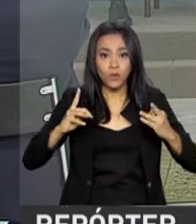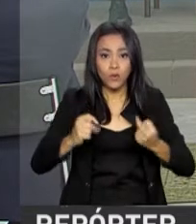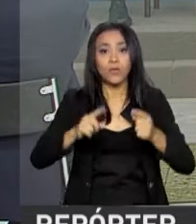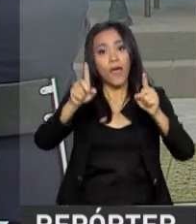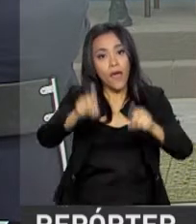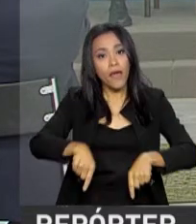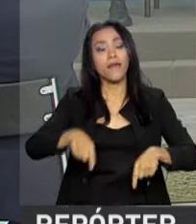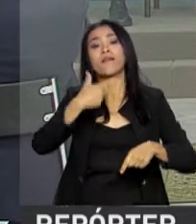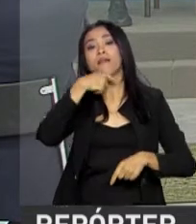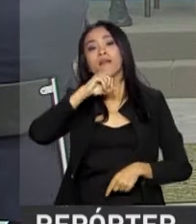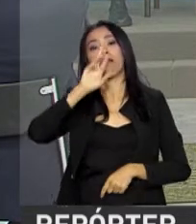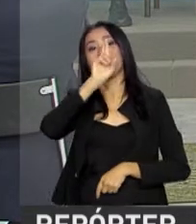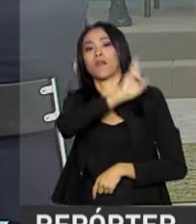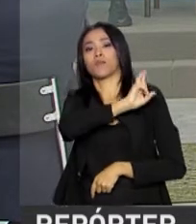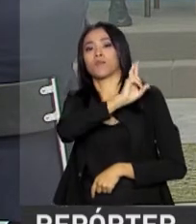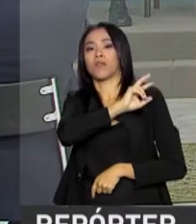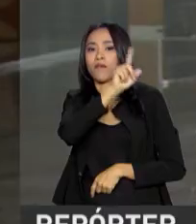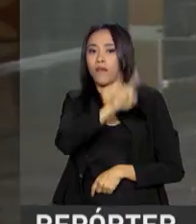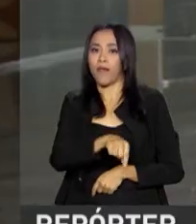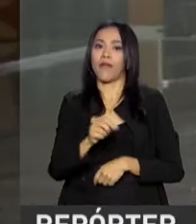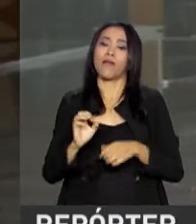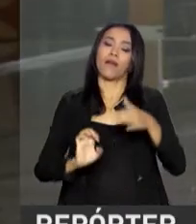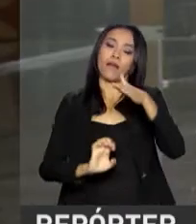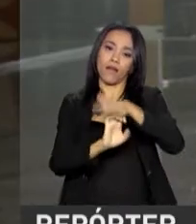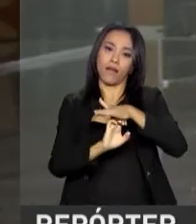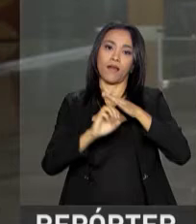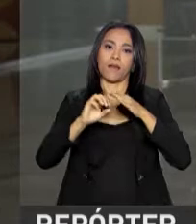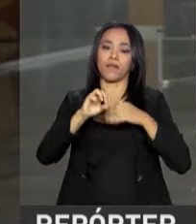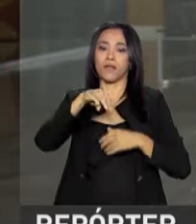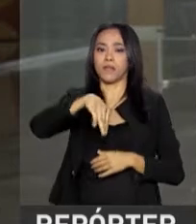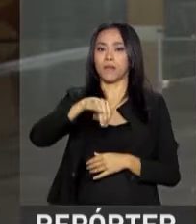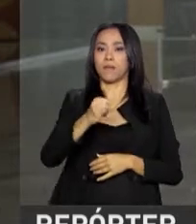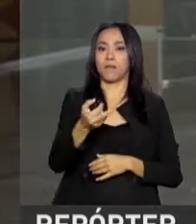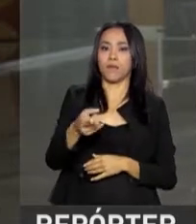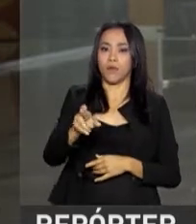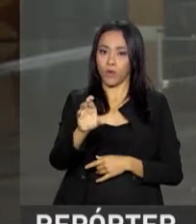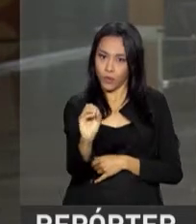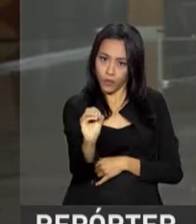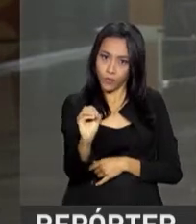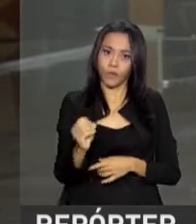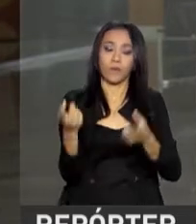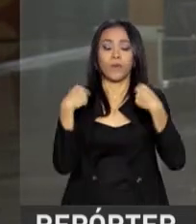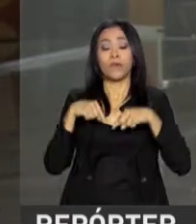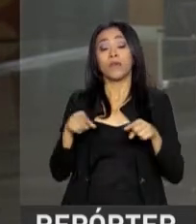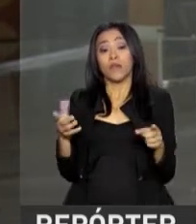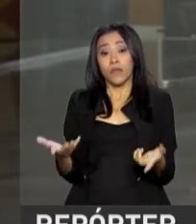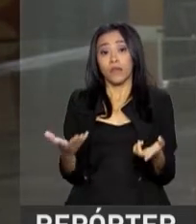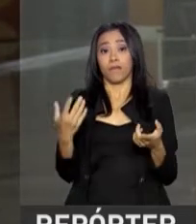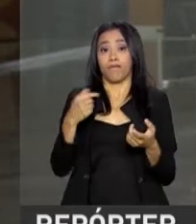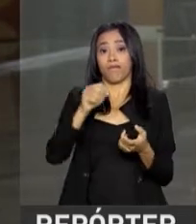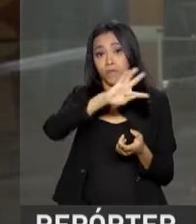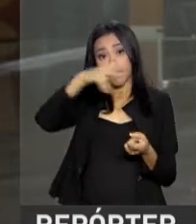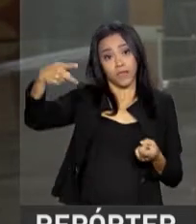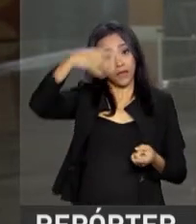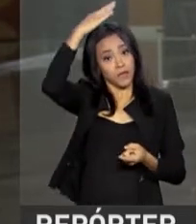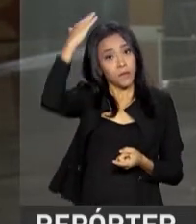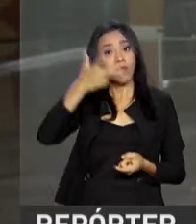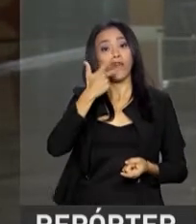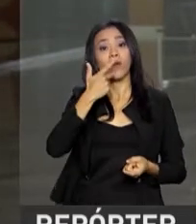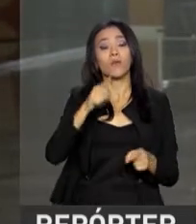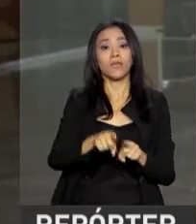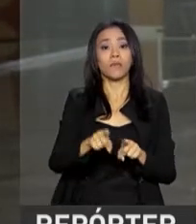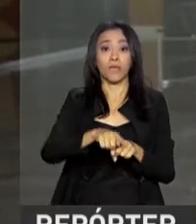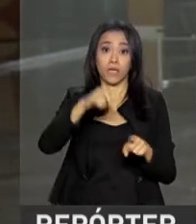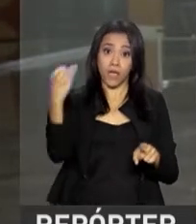pela micro e pela pequena empresa olha thaíssa e o presidente michel temer se ele também comentou a importância